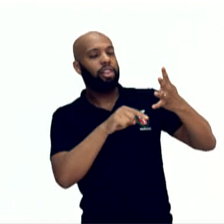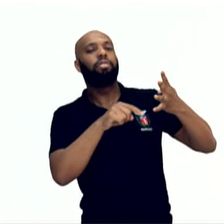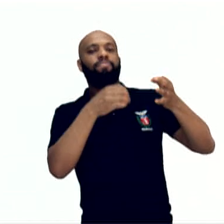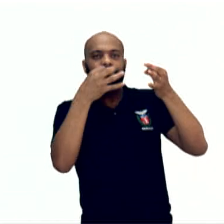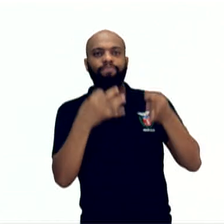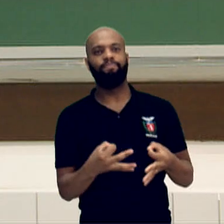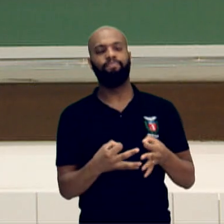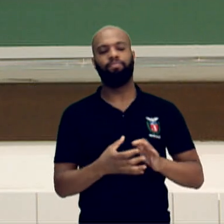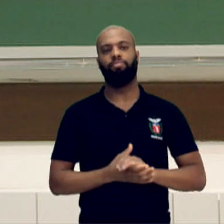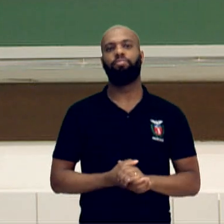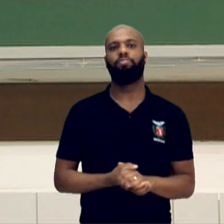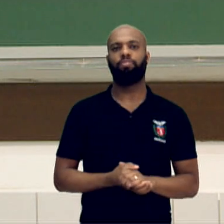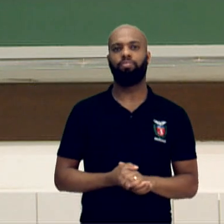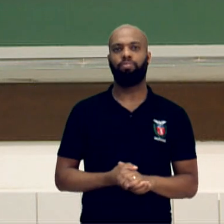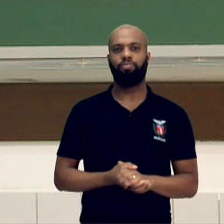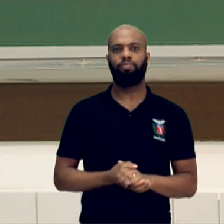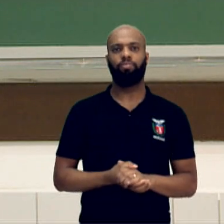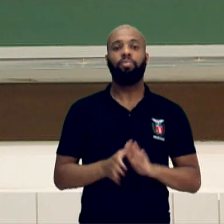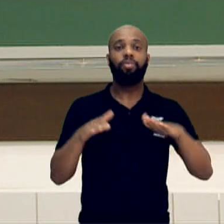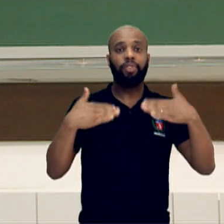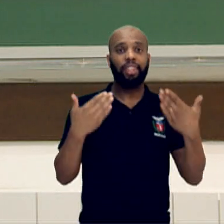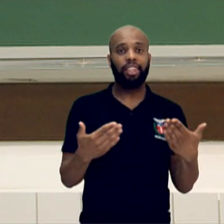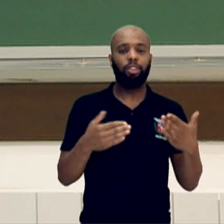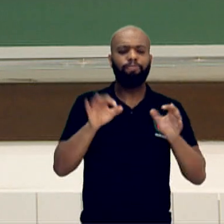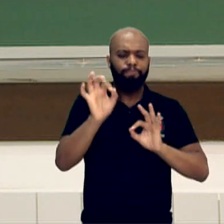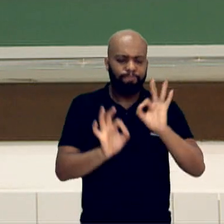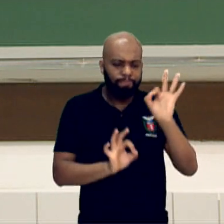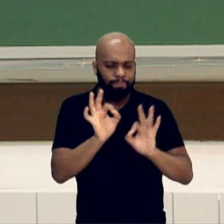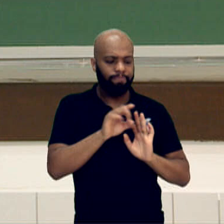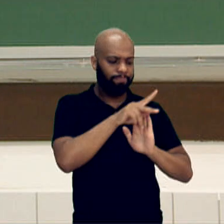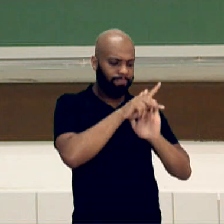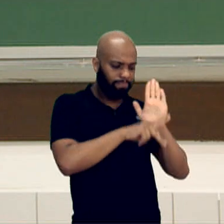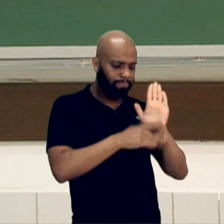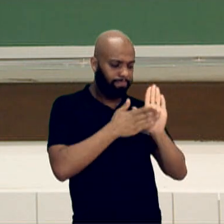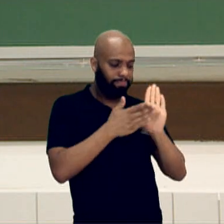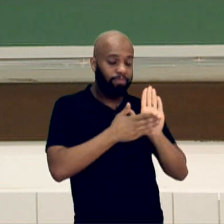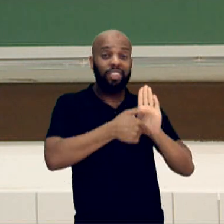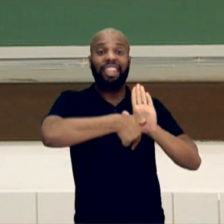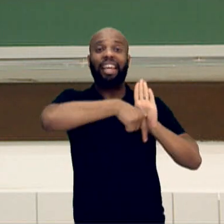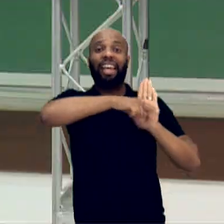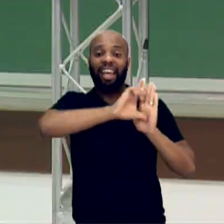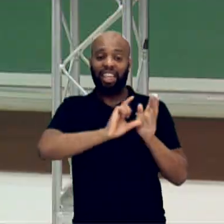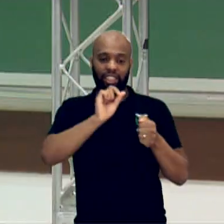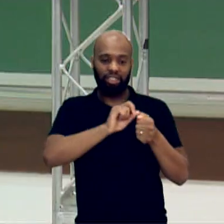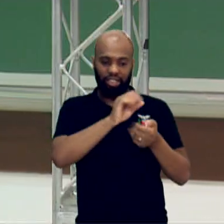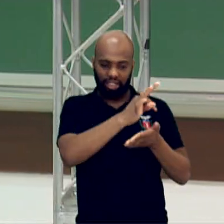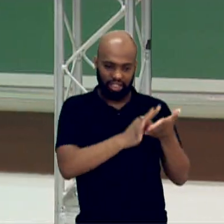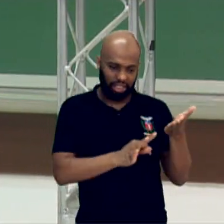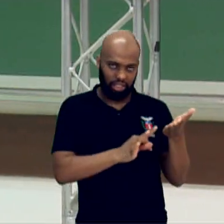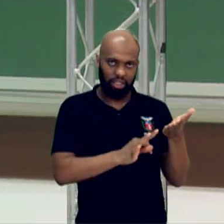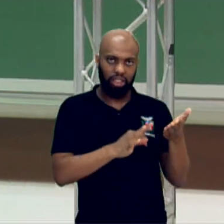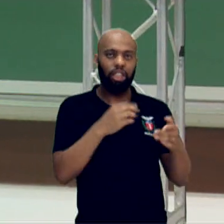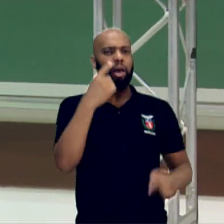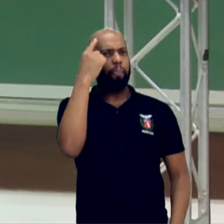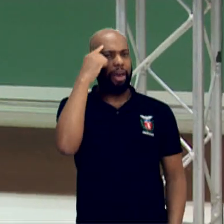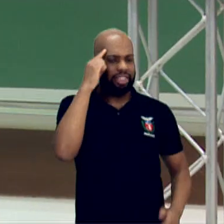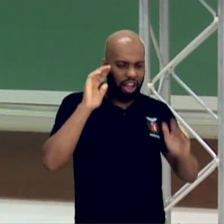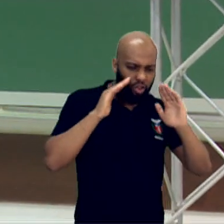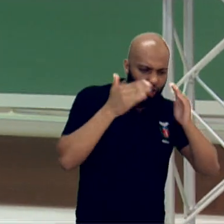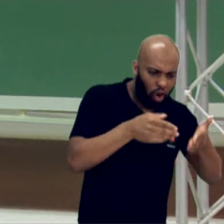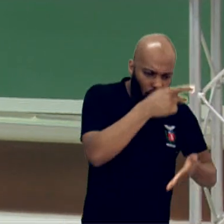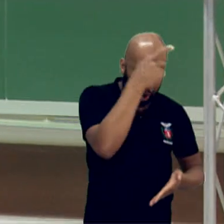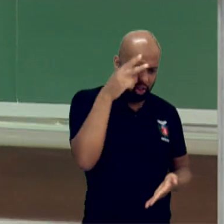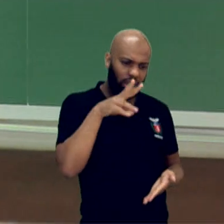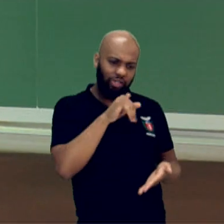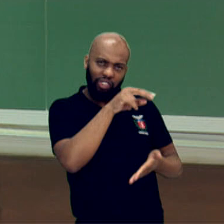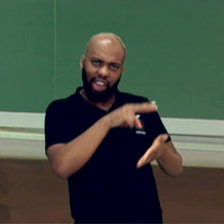corretas. Sendo assim, planejar o texto, pensar no público-alvo, pensar